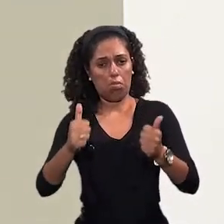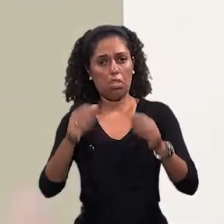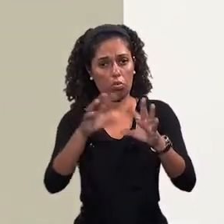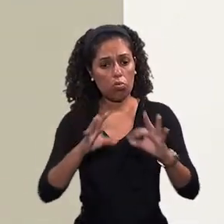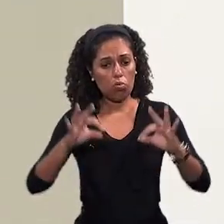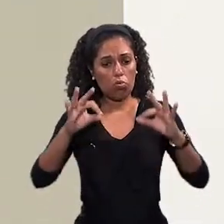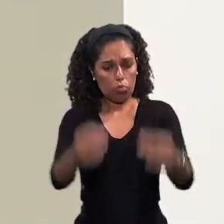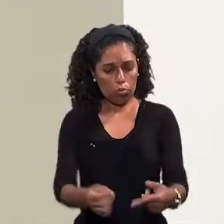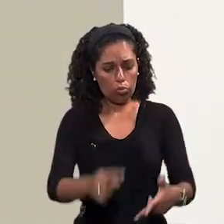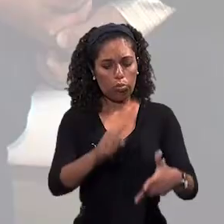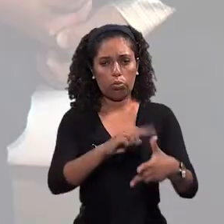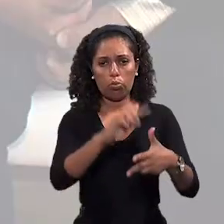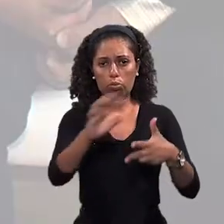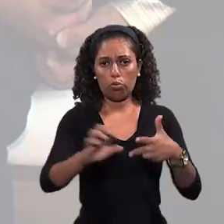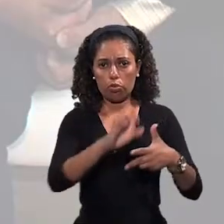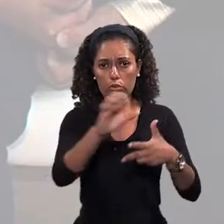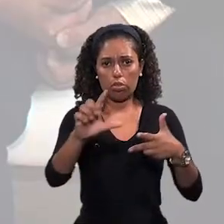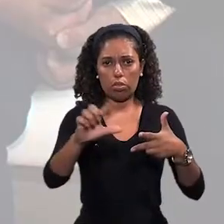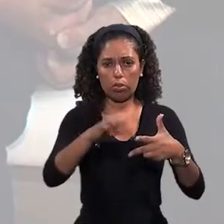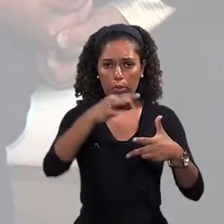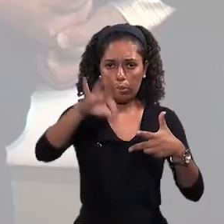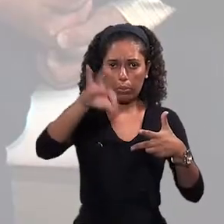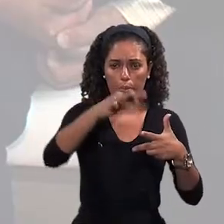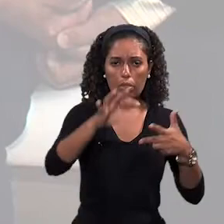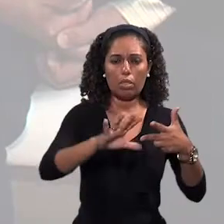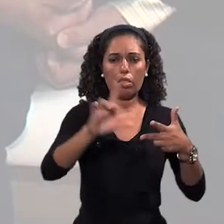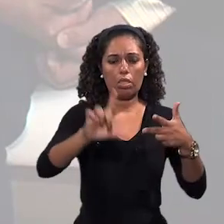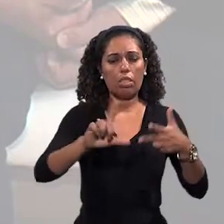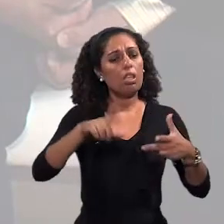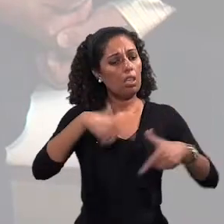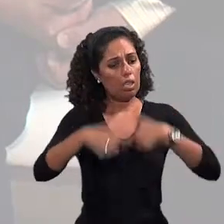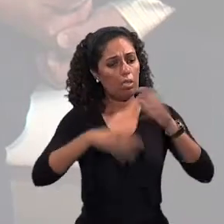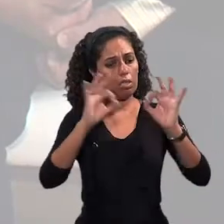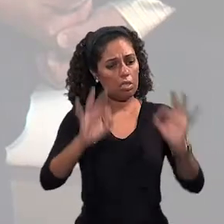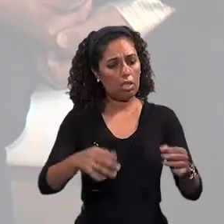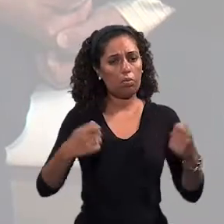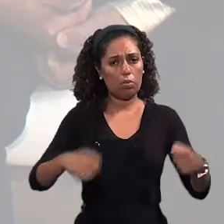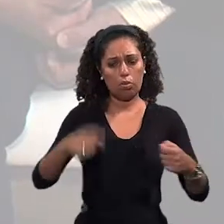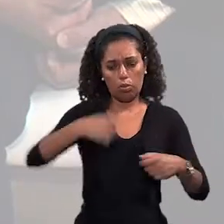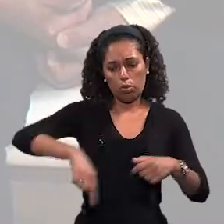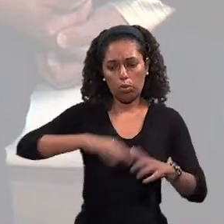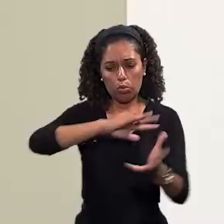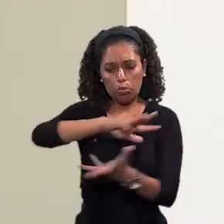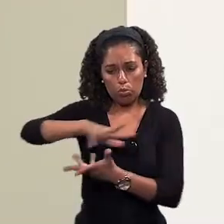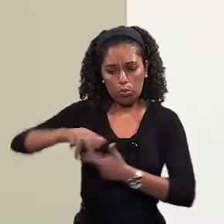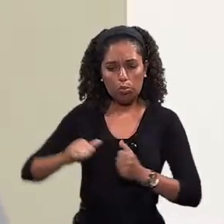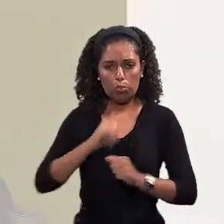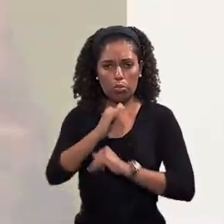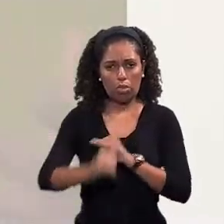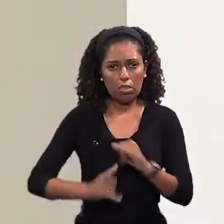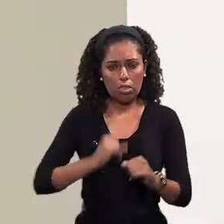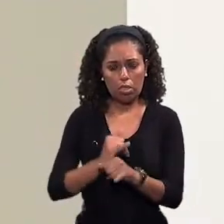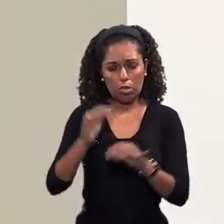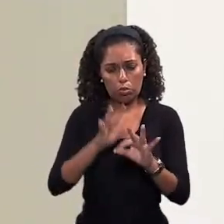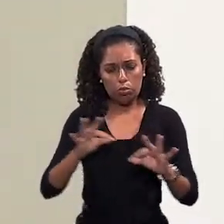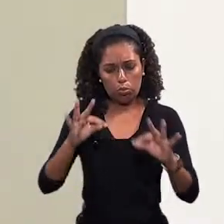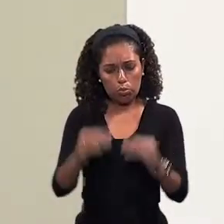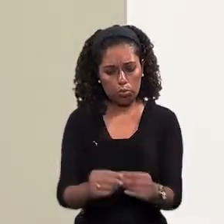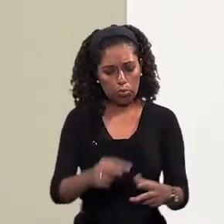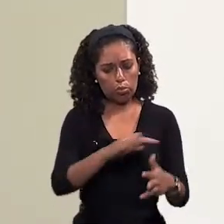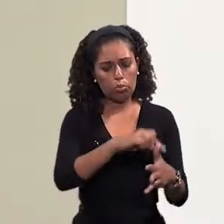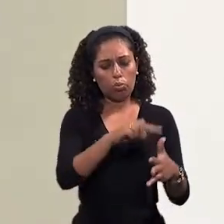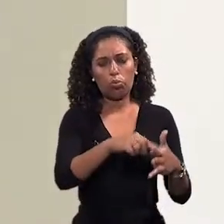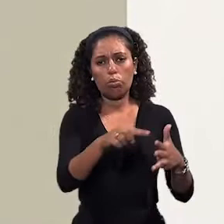de que todos os poderes precisam fazer a sua parte. A gente vive no mundo digital, no mundo conectado. A justiça, o poder legislativo, o